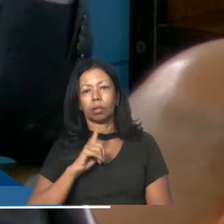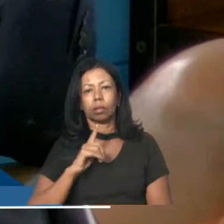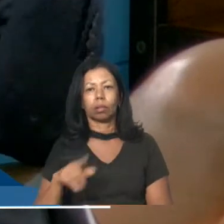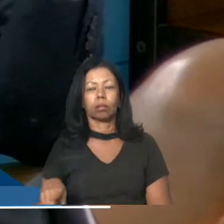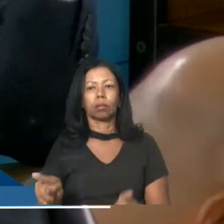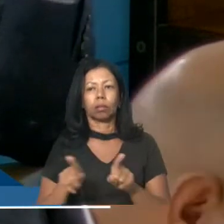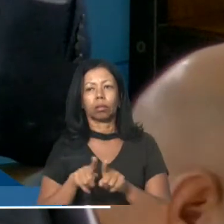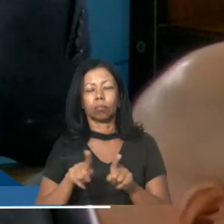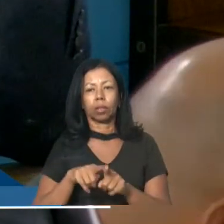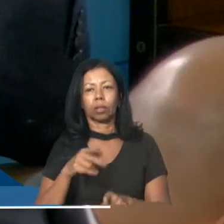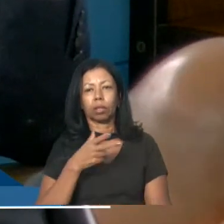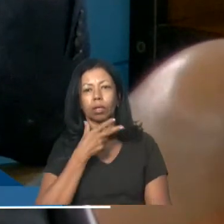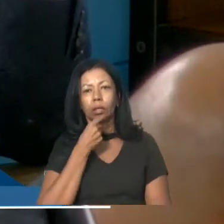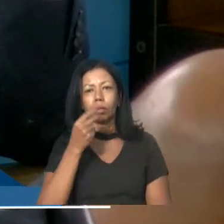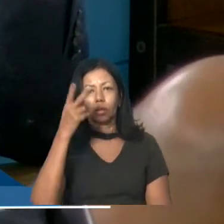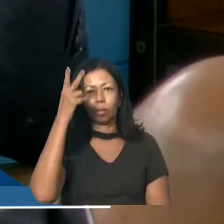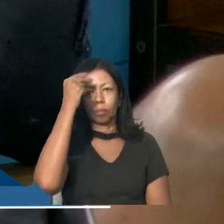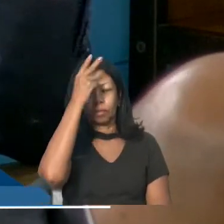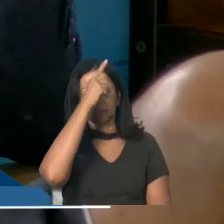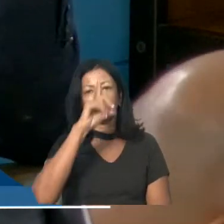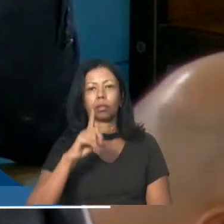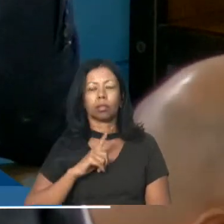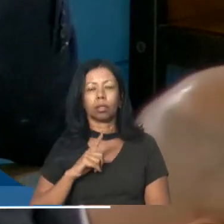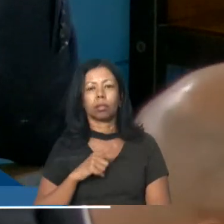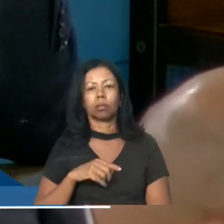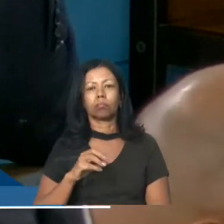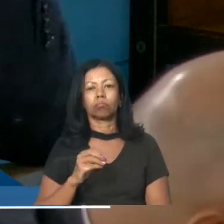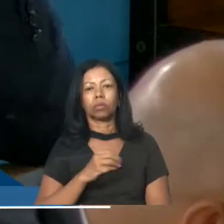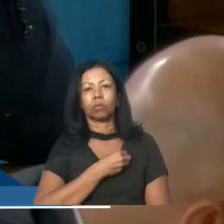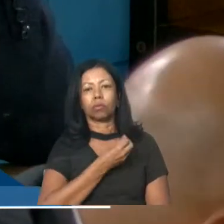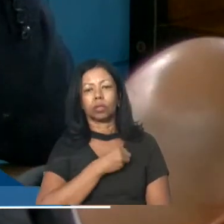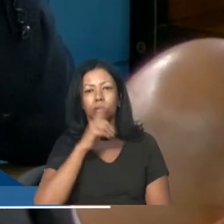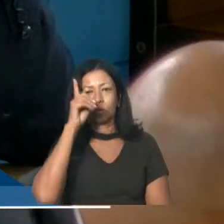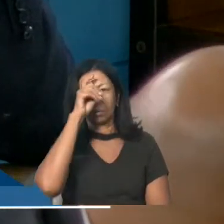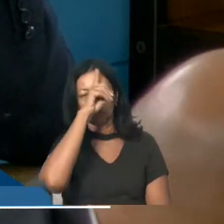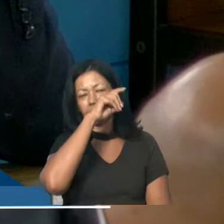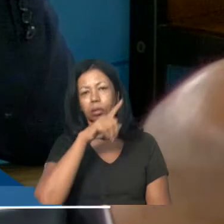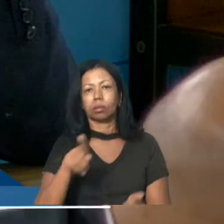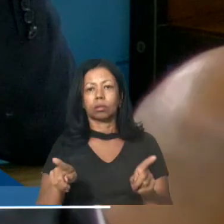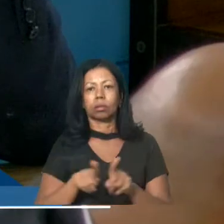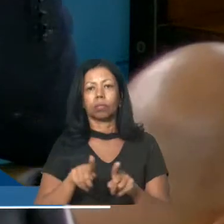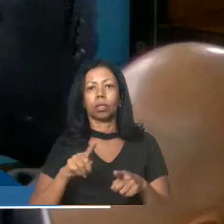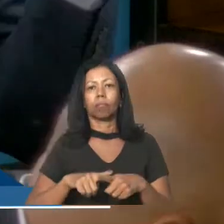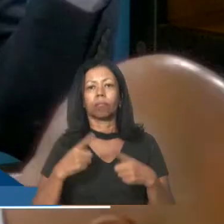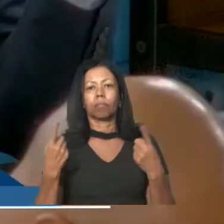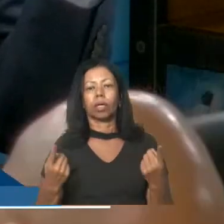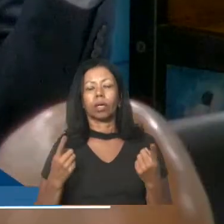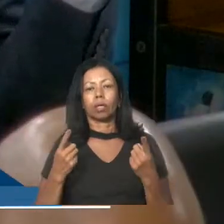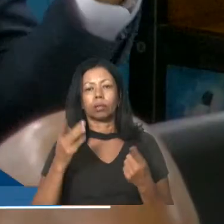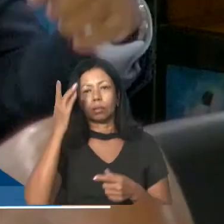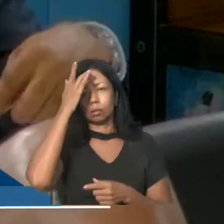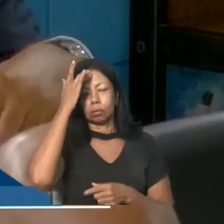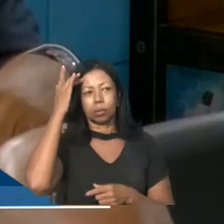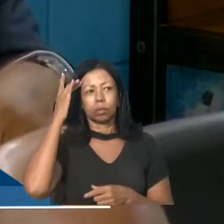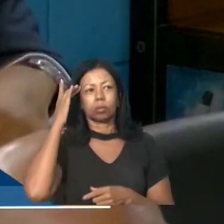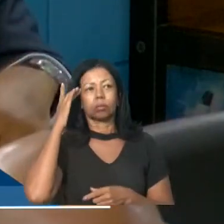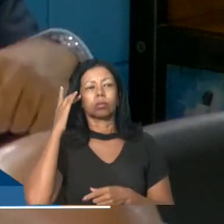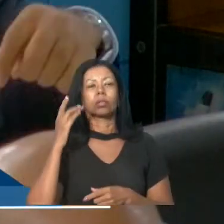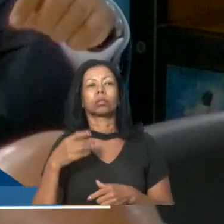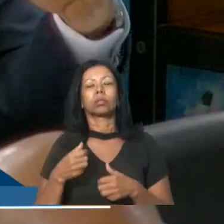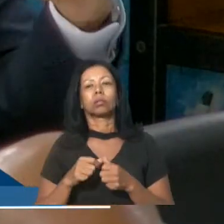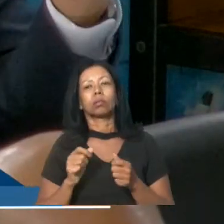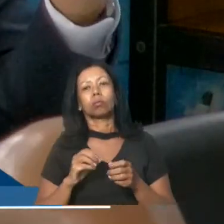né? O prefeito tem passado certos apuros por lá também, porém, o pessoal tem se debandado.